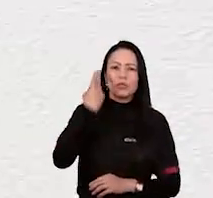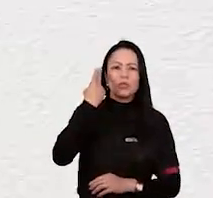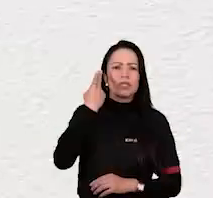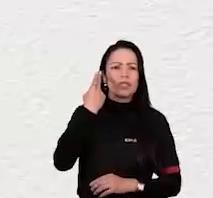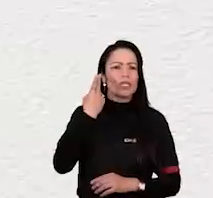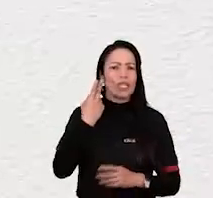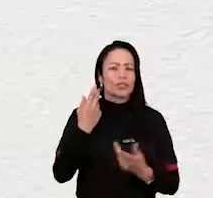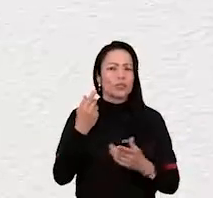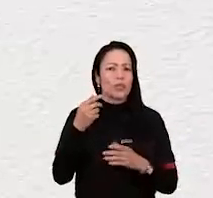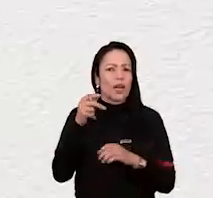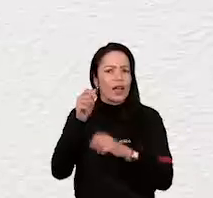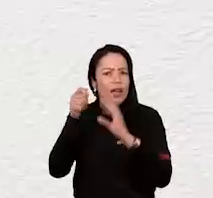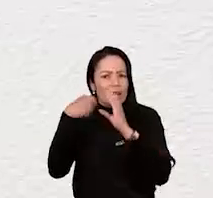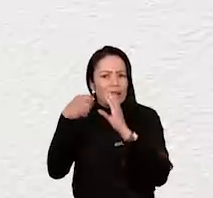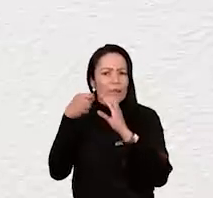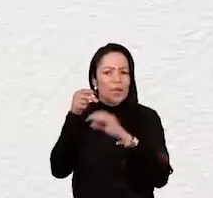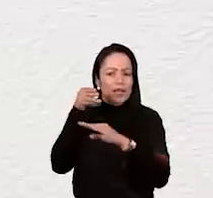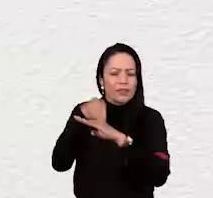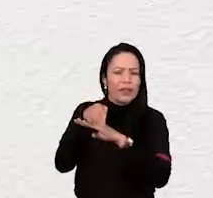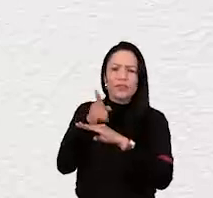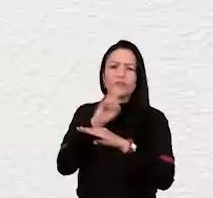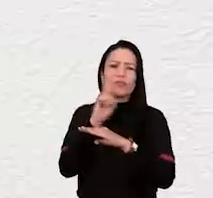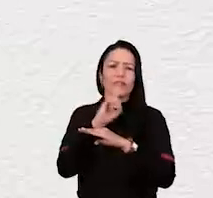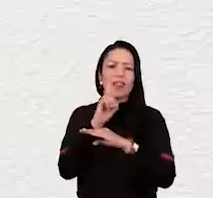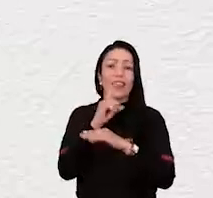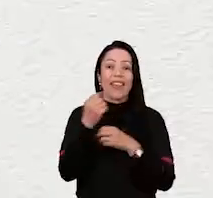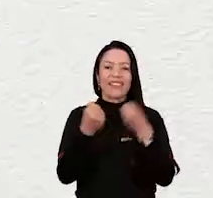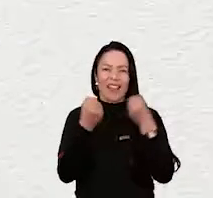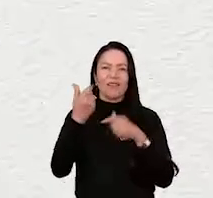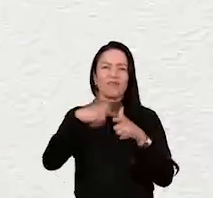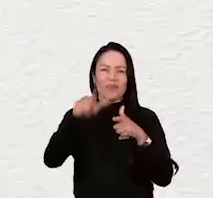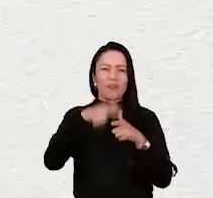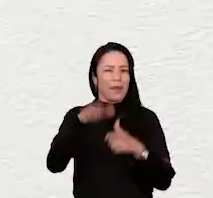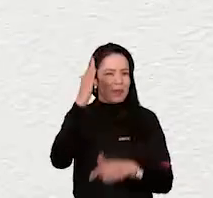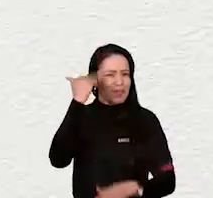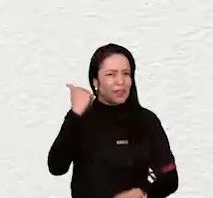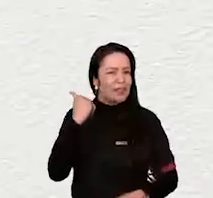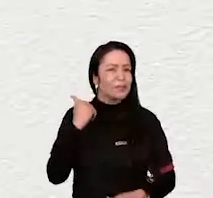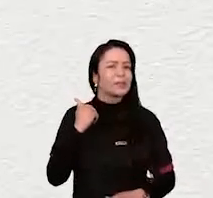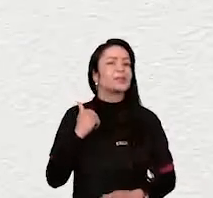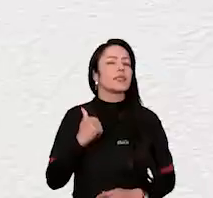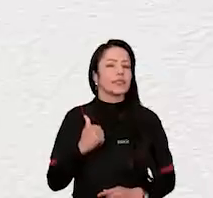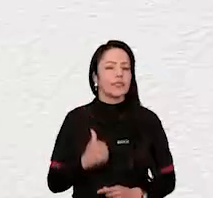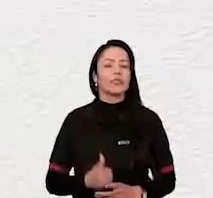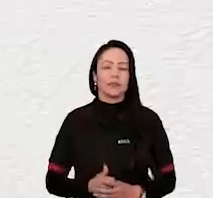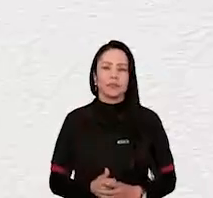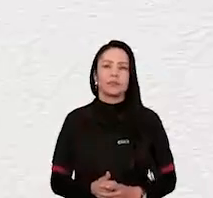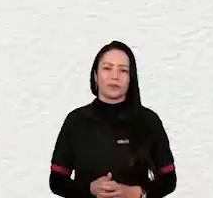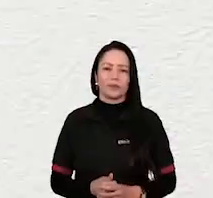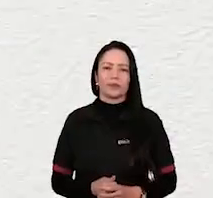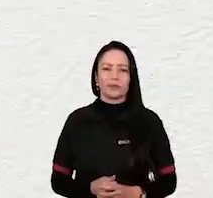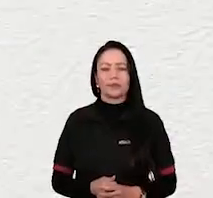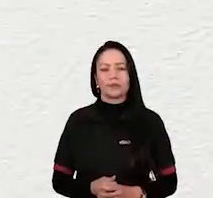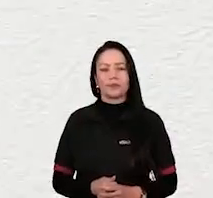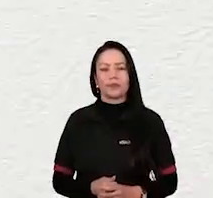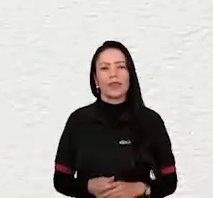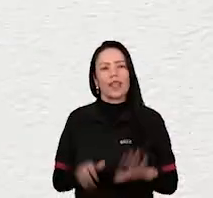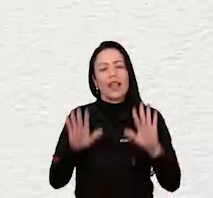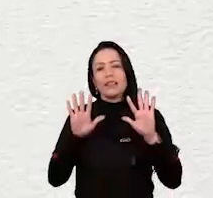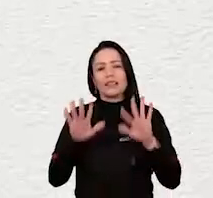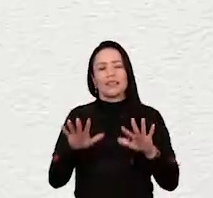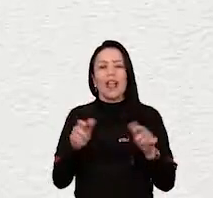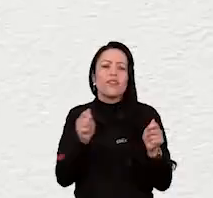e nem pela otoendoscopia. É o carro sem recall, com defeito. Né? E, assim, sim, os braquicefálicos